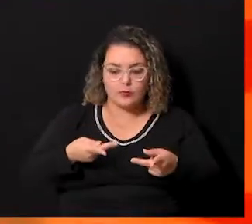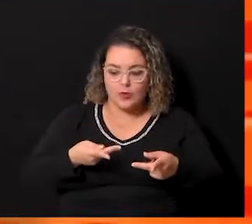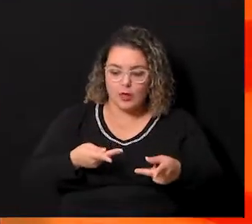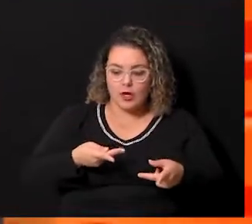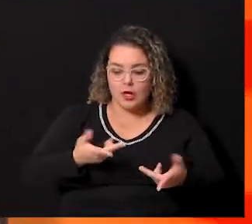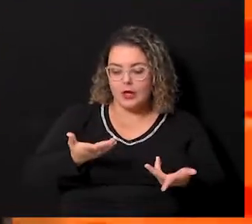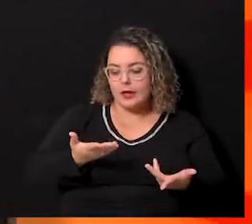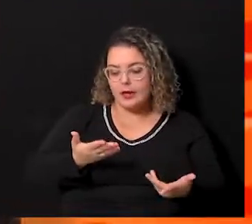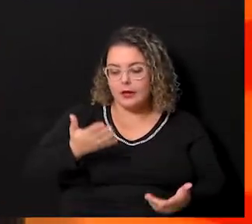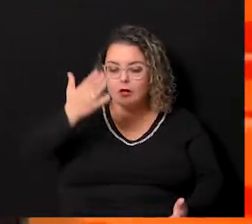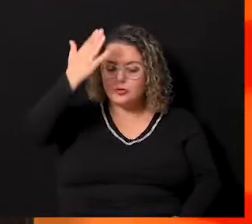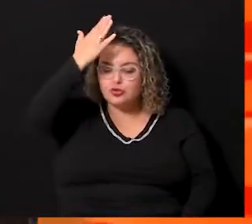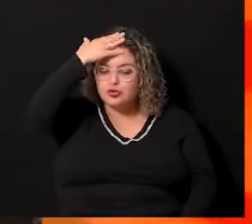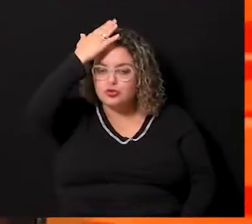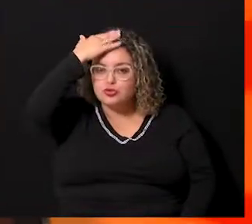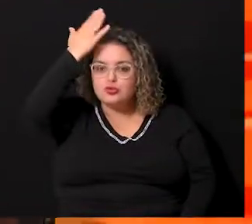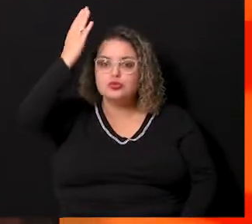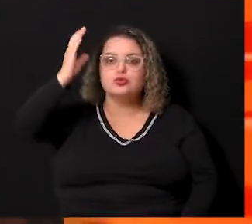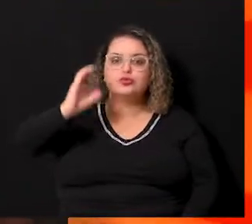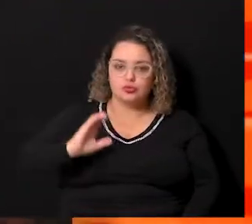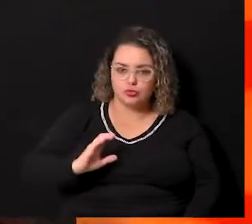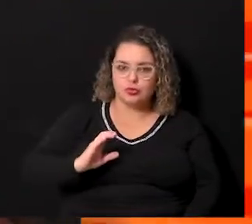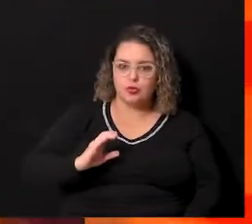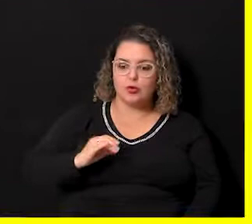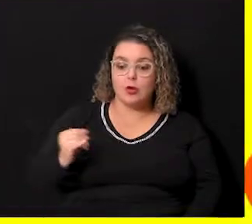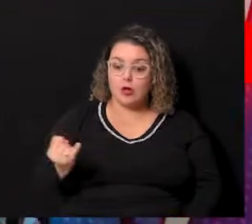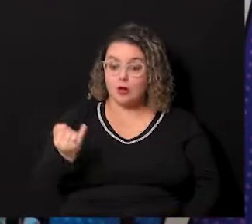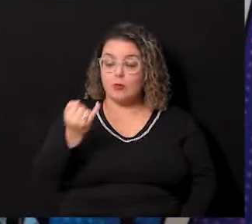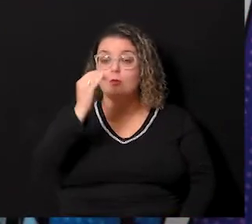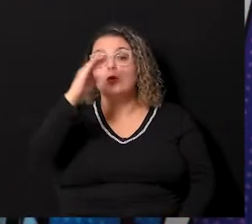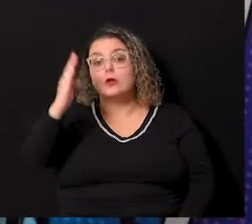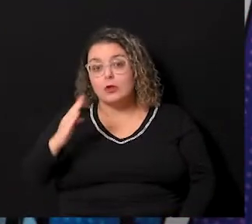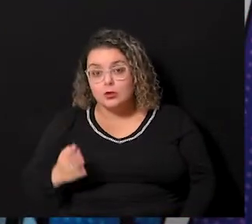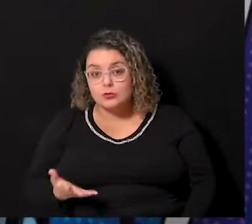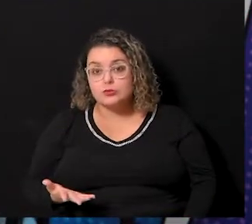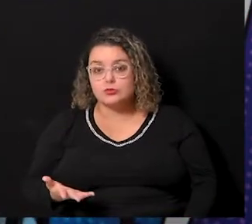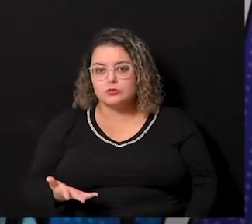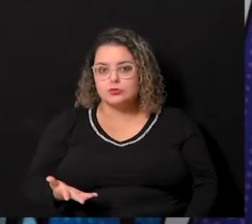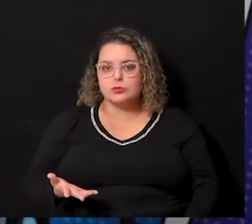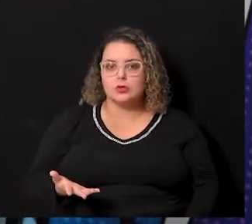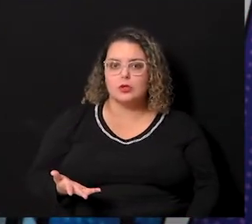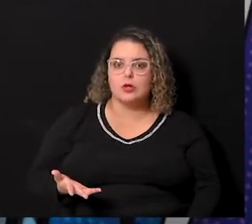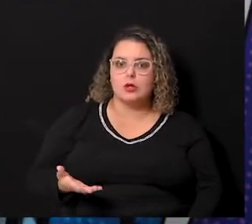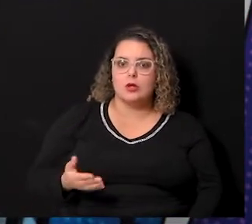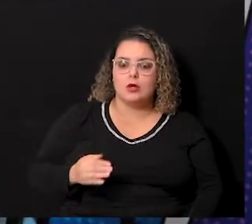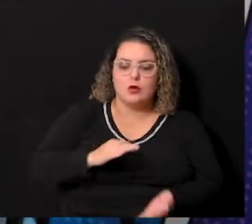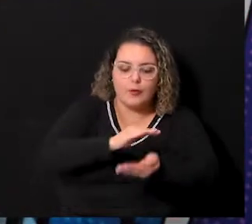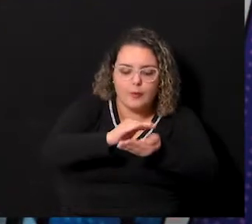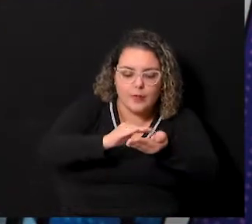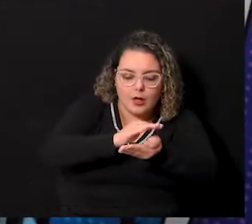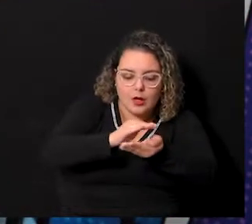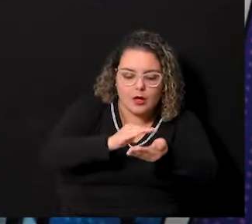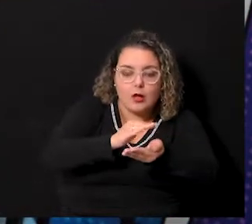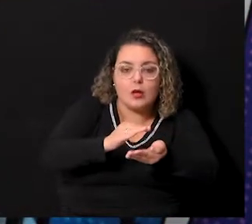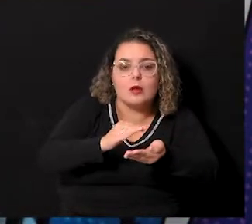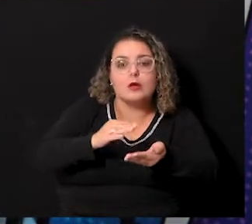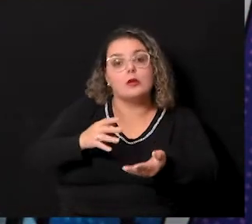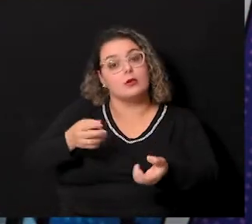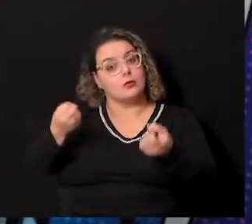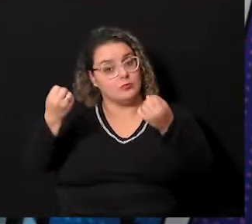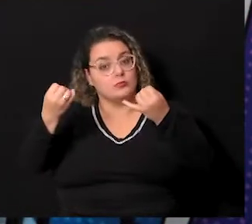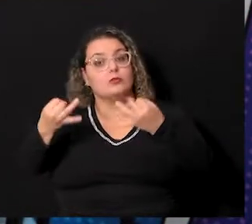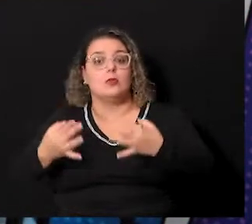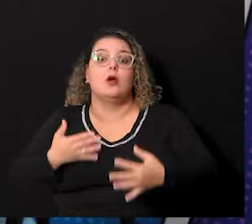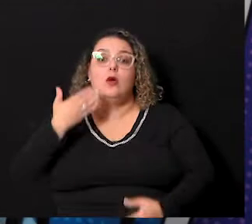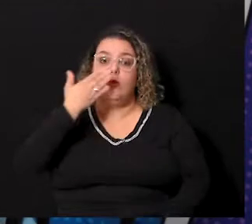de Curitiba, mas eu preciso explicar que Curitiba é uma cidade importante do Brasil. Eu comento de brigadeiro, mas eu preciso explicar